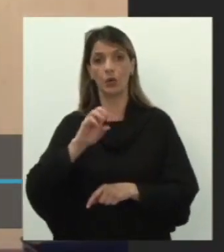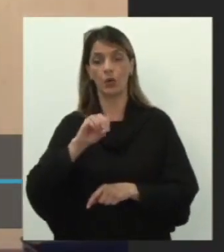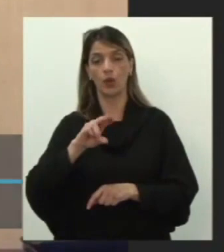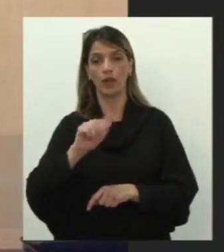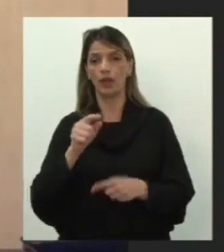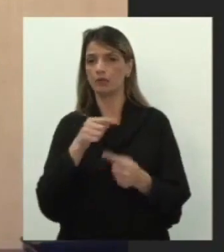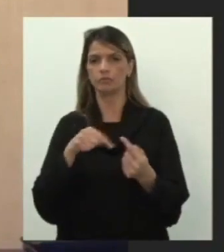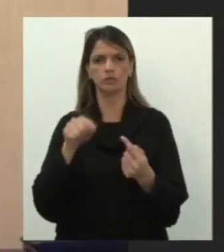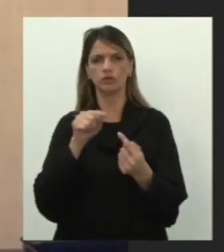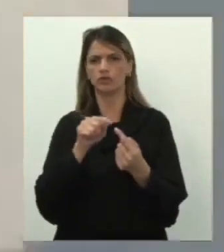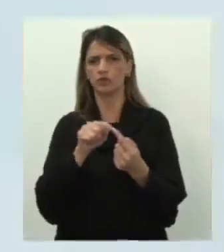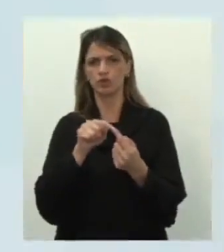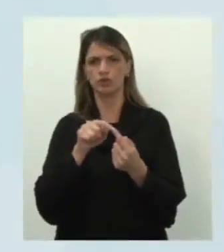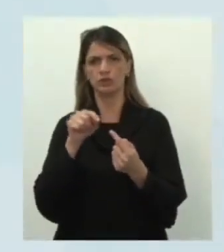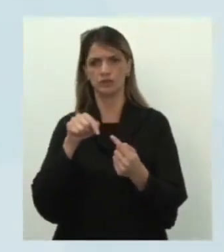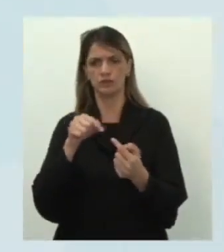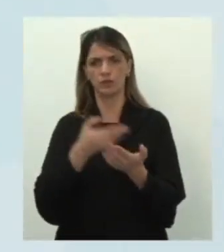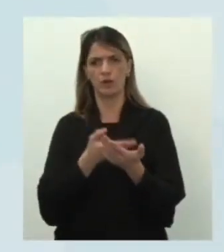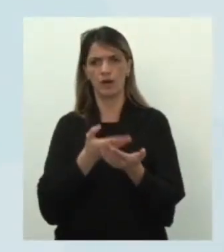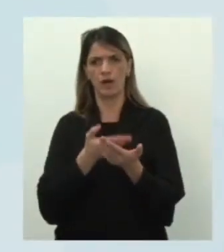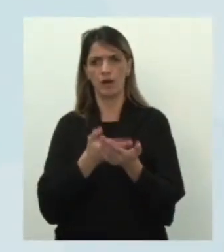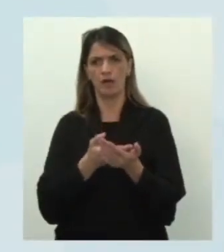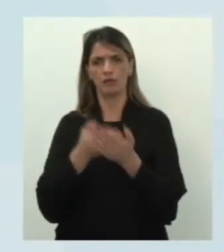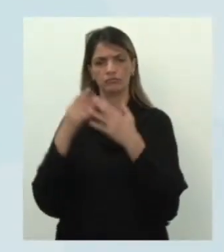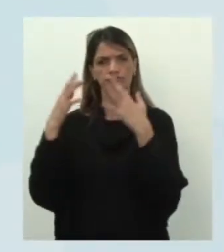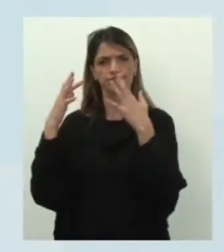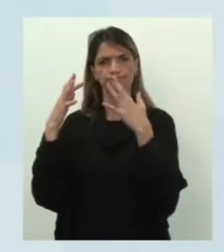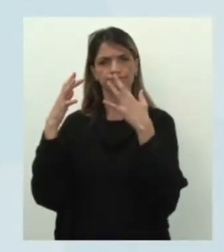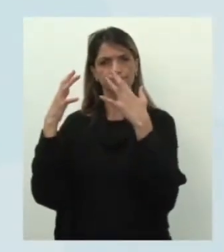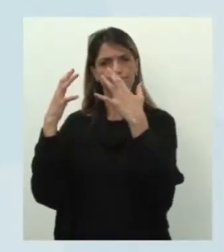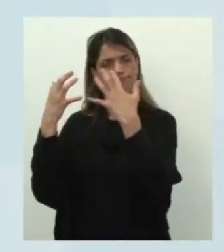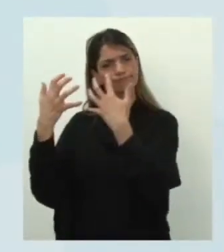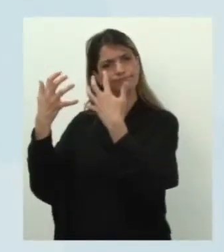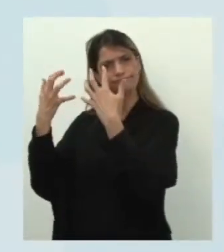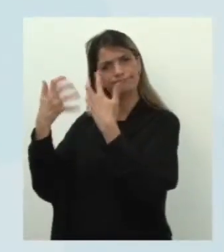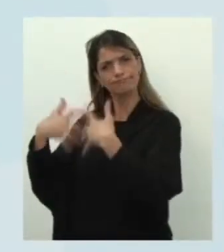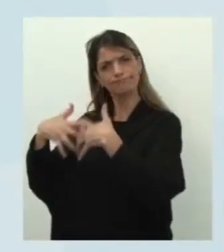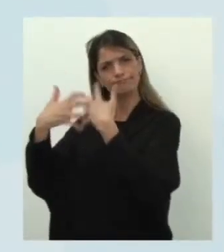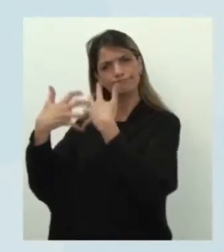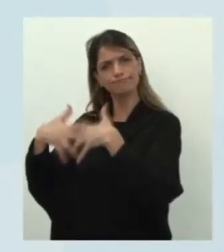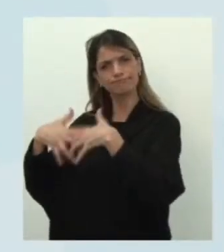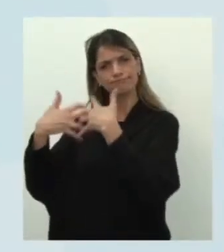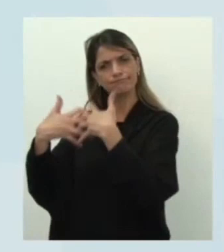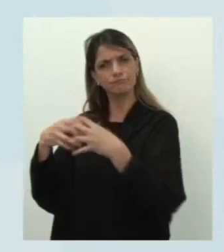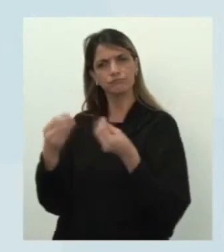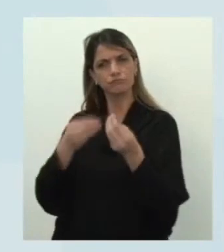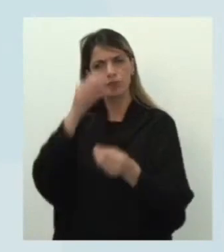objetivo dessa TPC é refletir sobre a configuração do ambiente de aprendizagem,